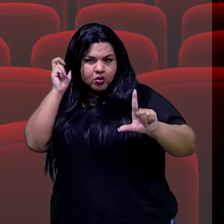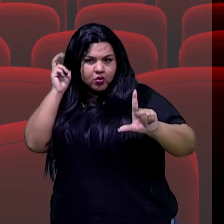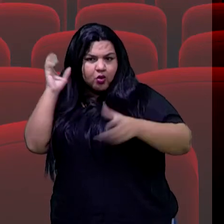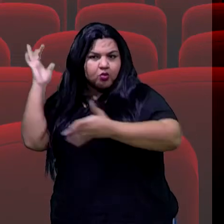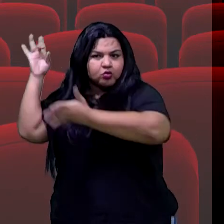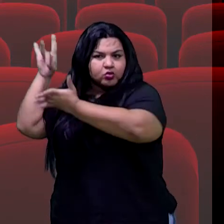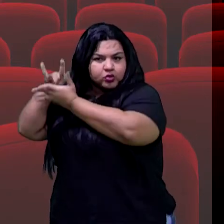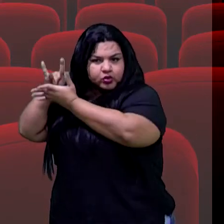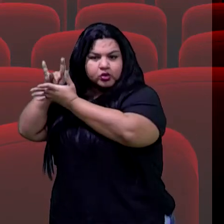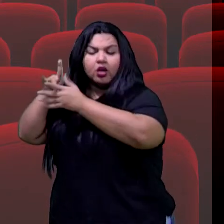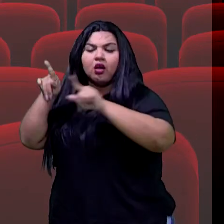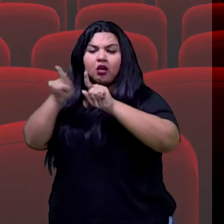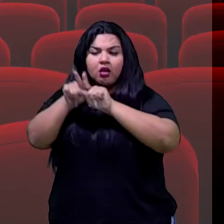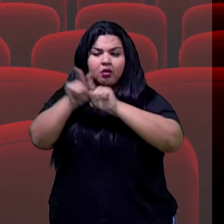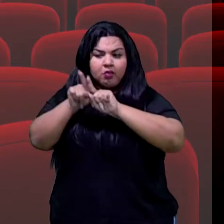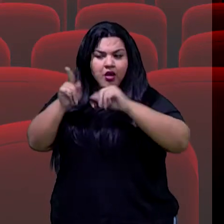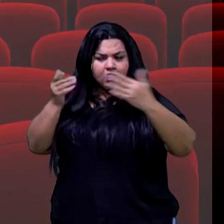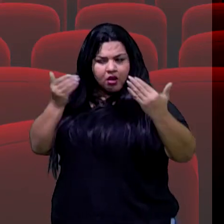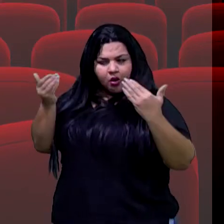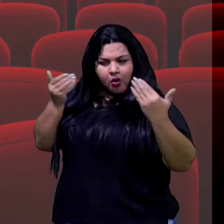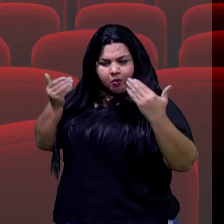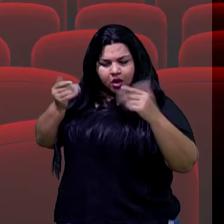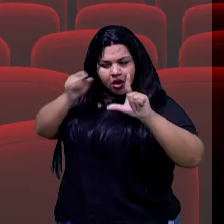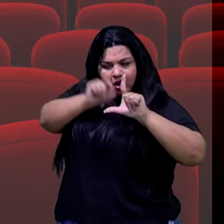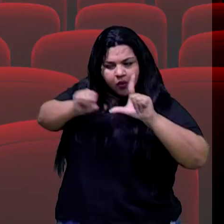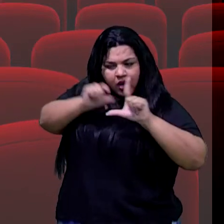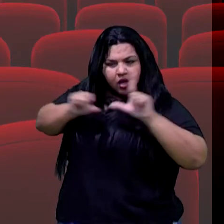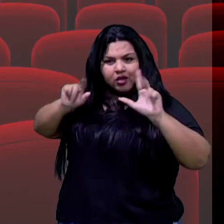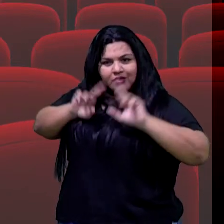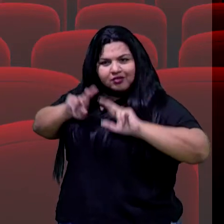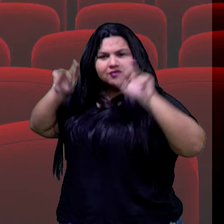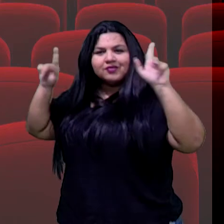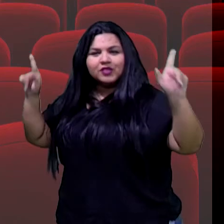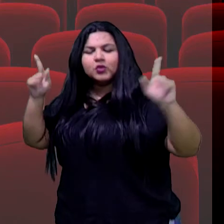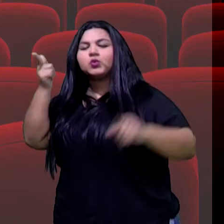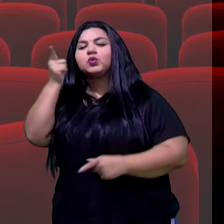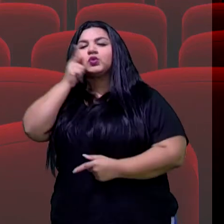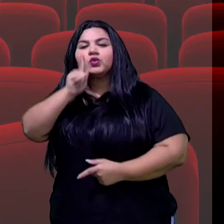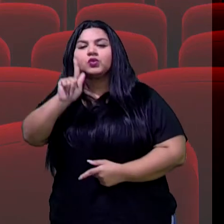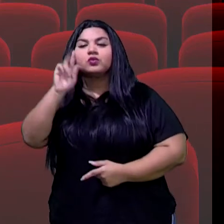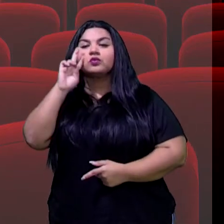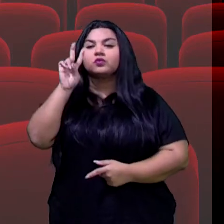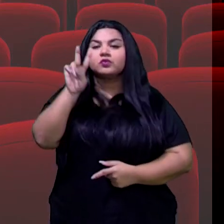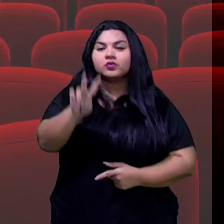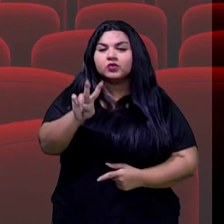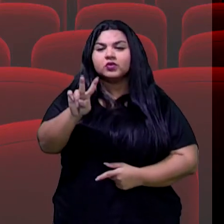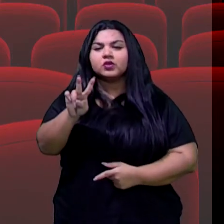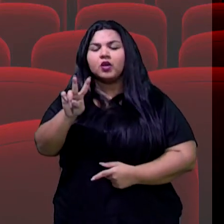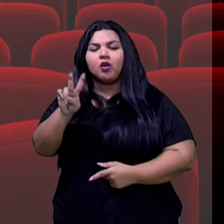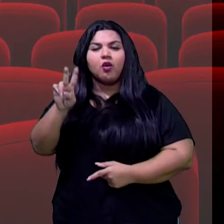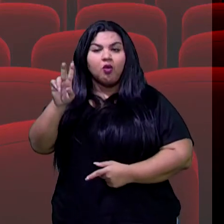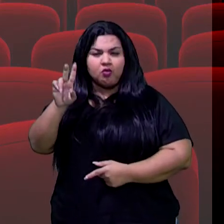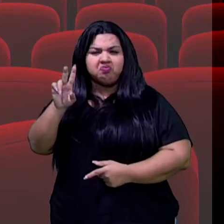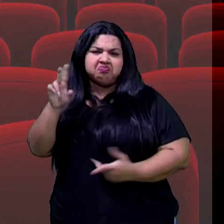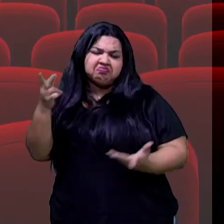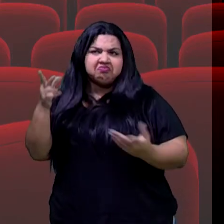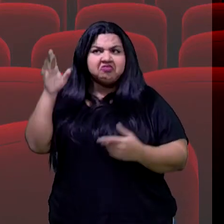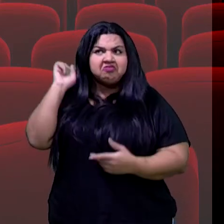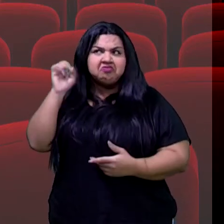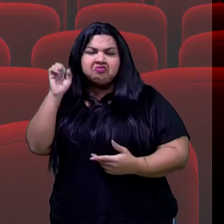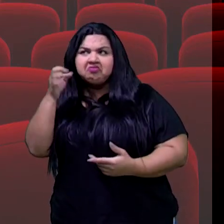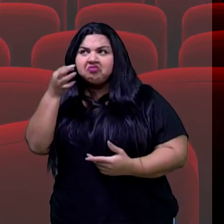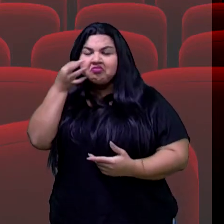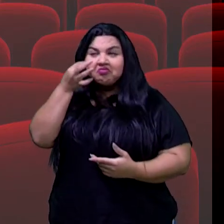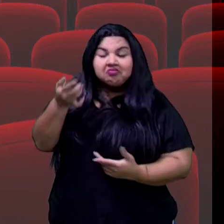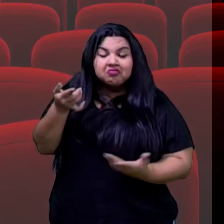não é? E a gente conseguir fazer essa diferença e realmente a gente consegue ver bastante, né? Ouvir e ver, sentir, na